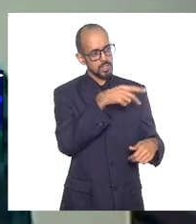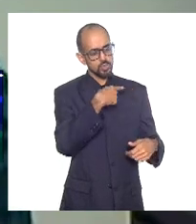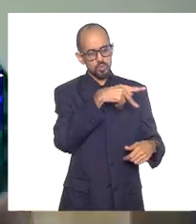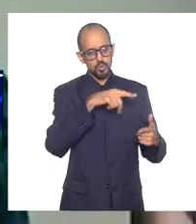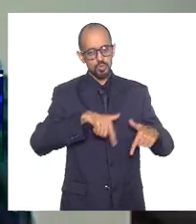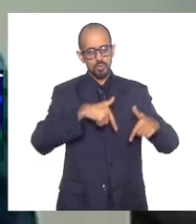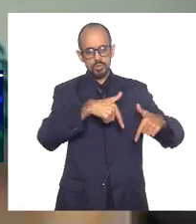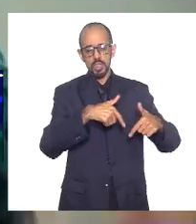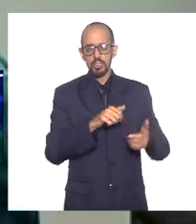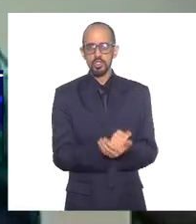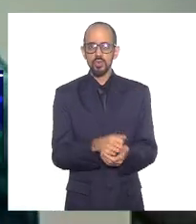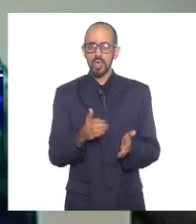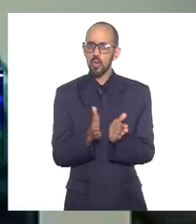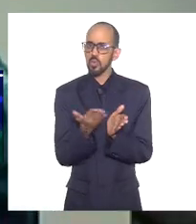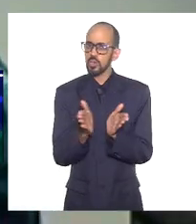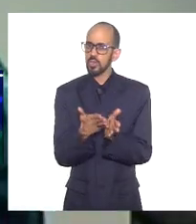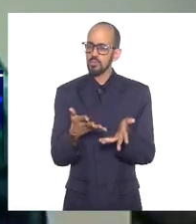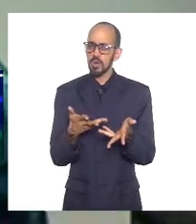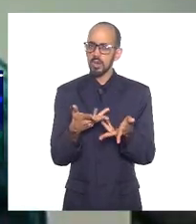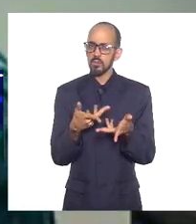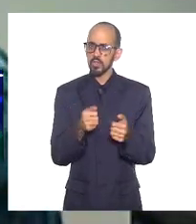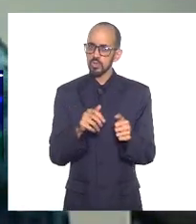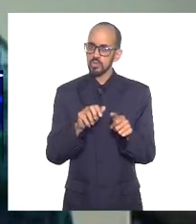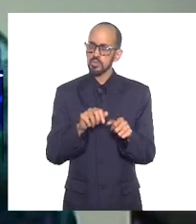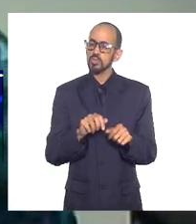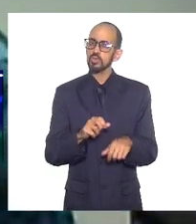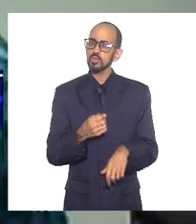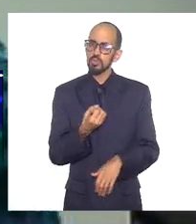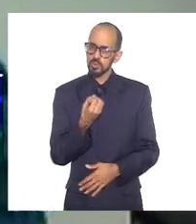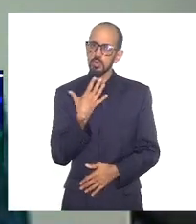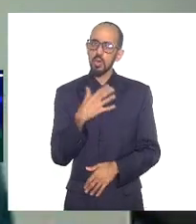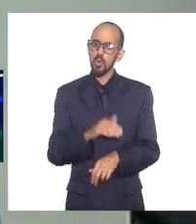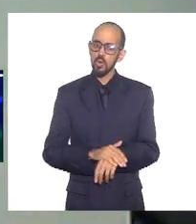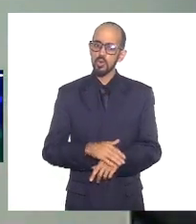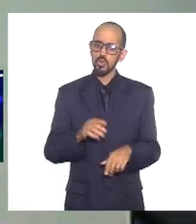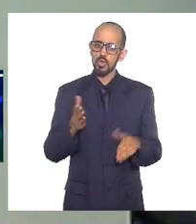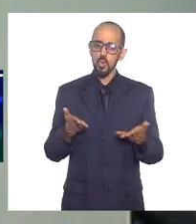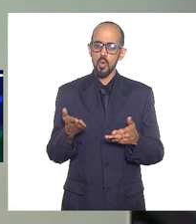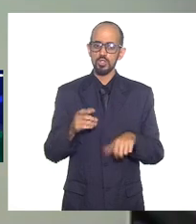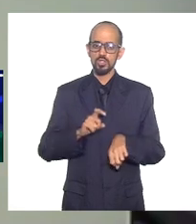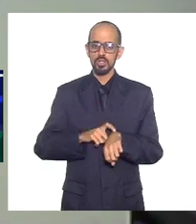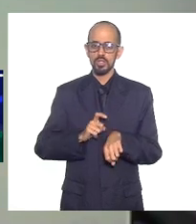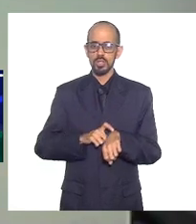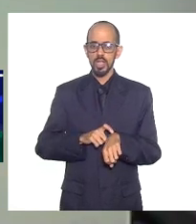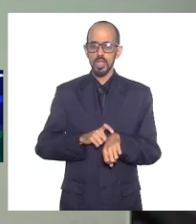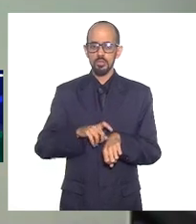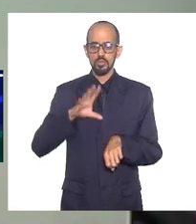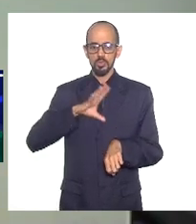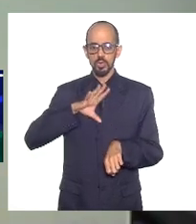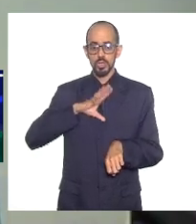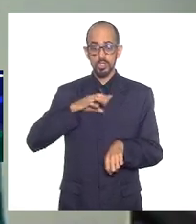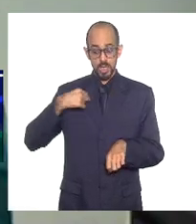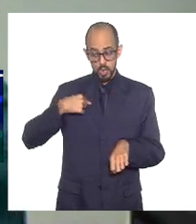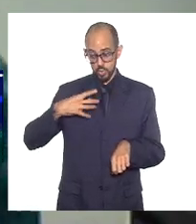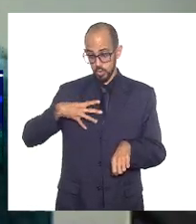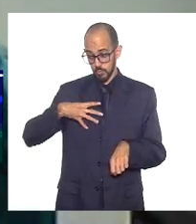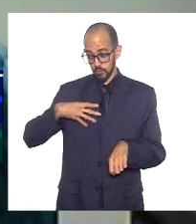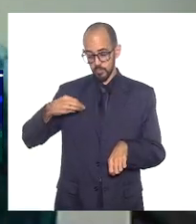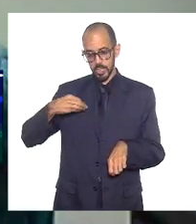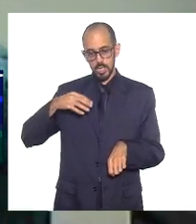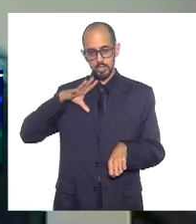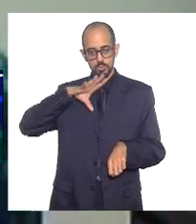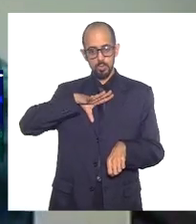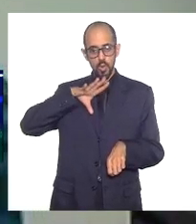livro belíssimo, que merece, né? E hoje, em tempos portugueses, né, eu que sou filha de português, ver a